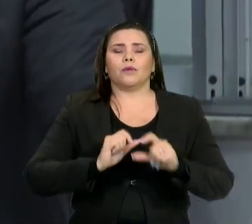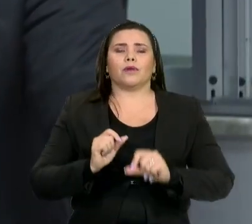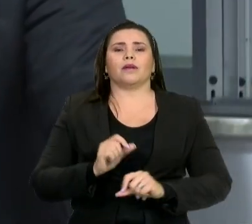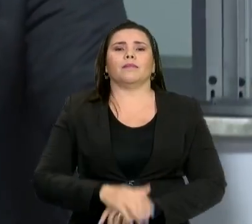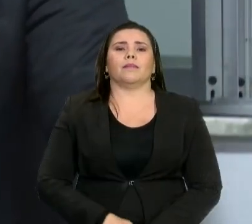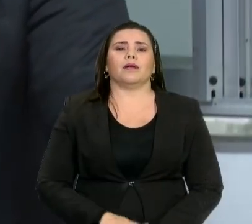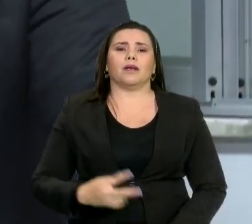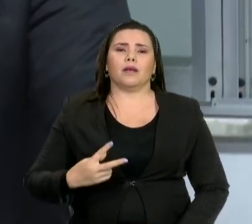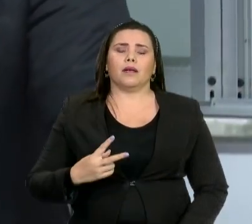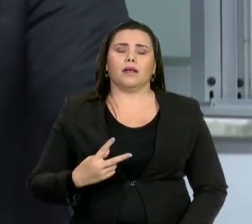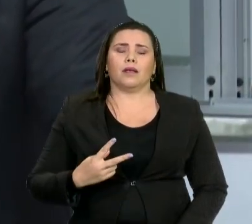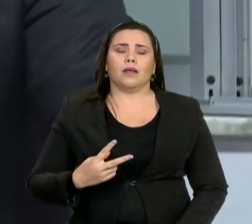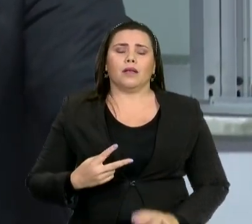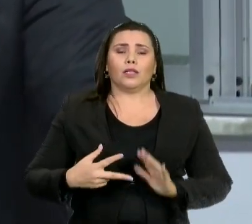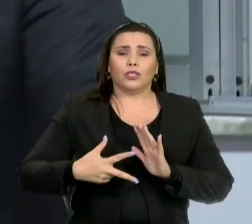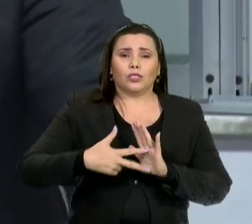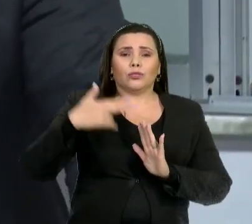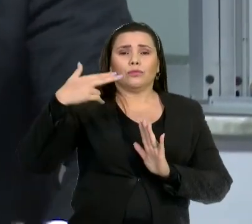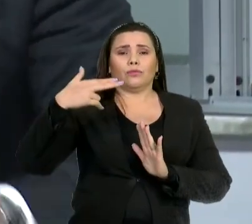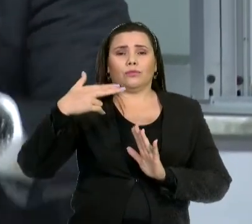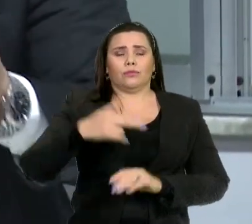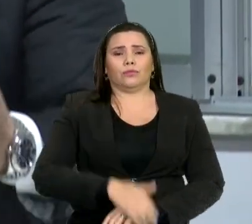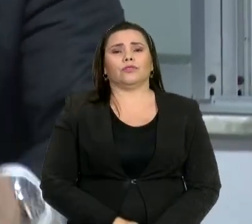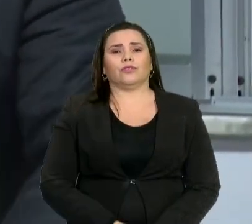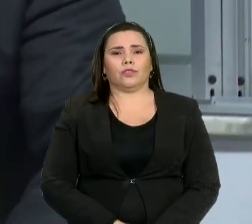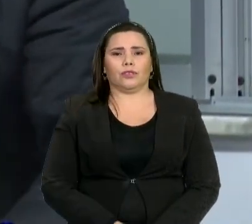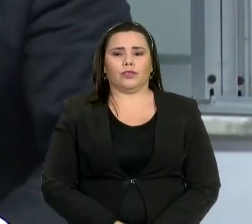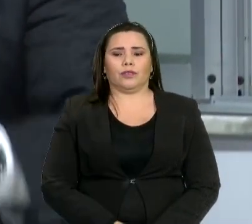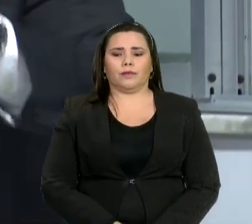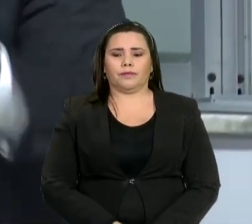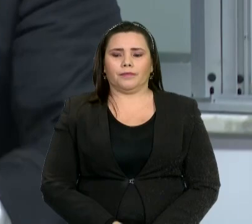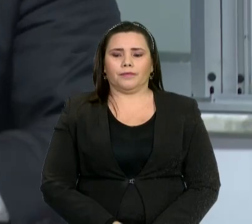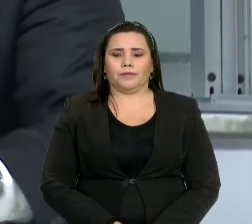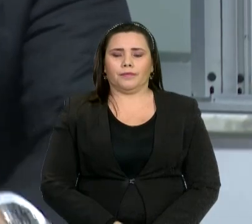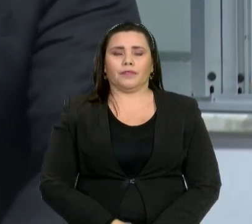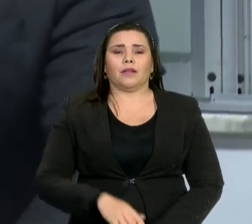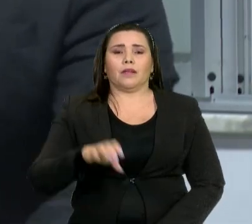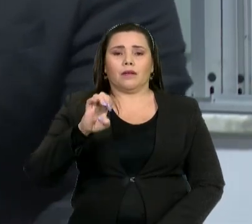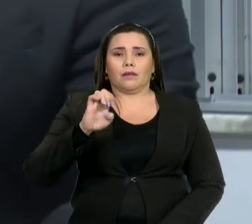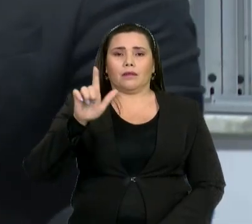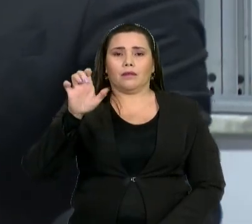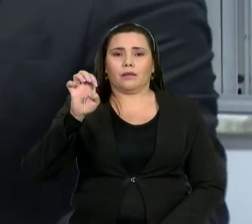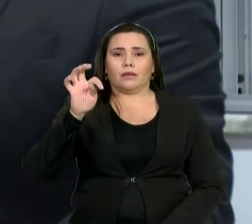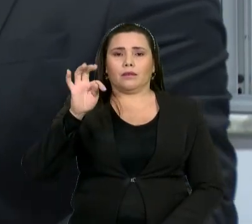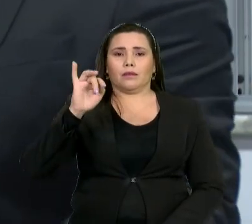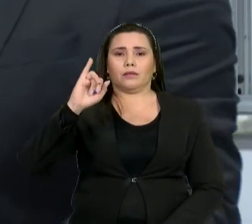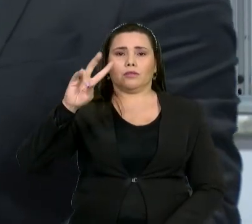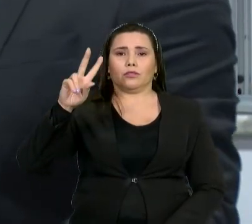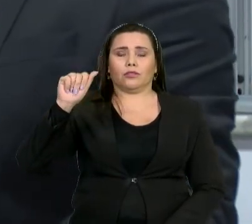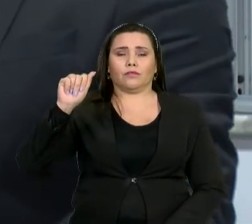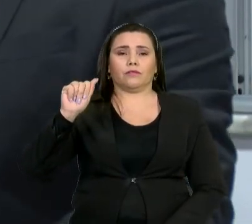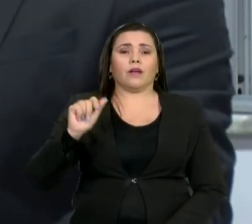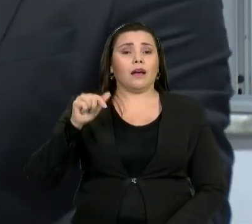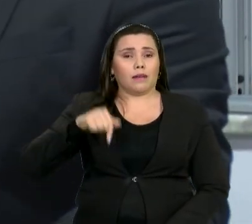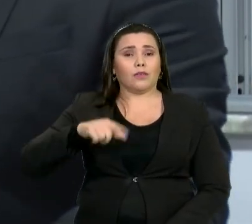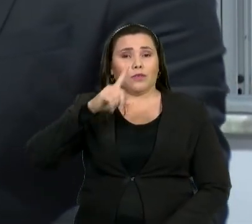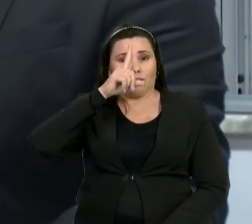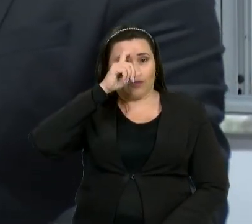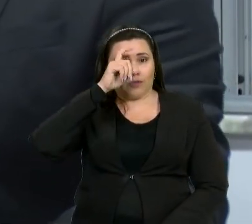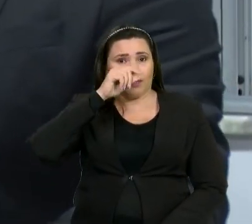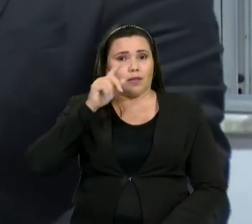no macro regional. Eu sei que a Assembleia faz esse gesto de extrema importância e que vai contribuir